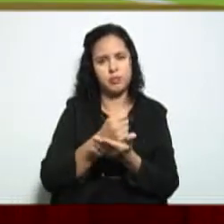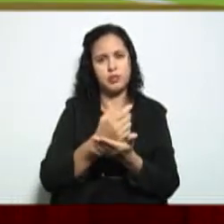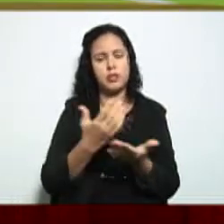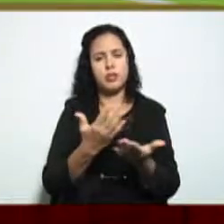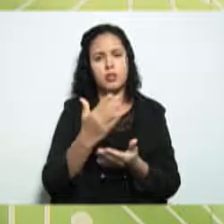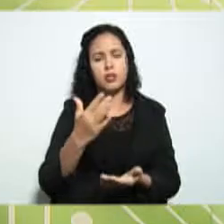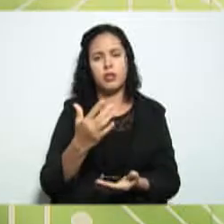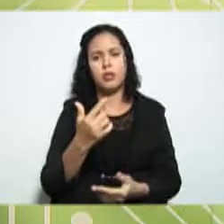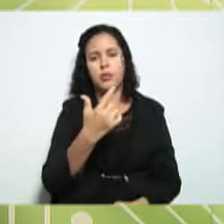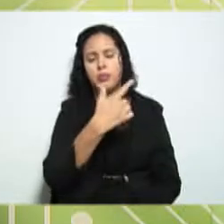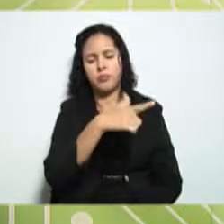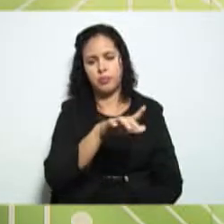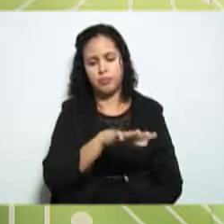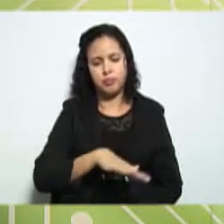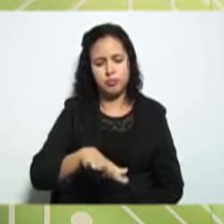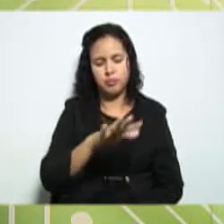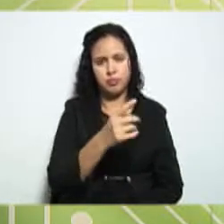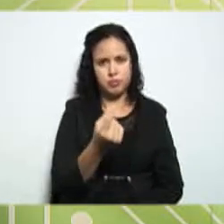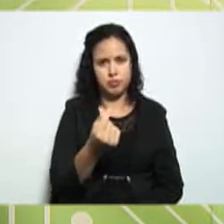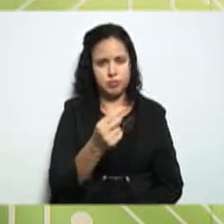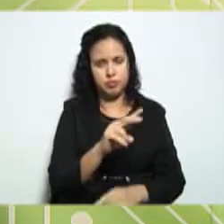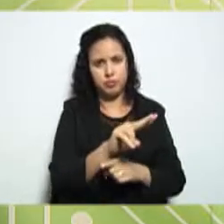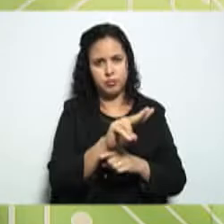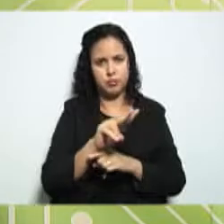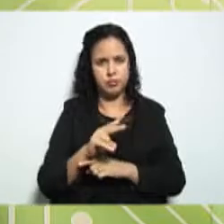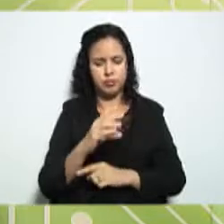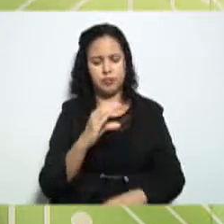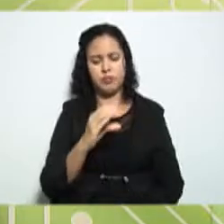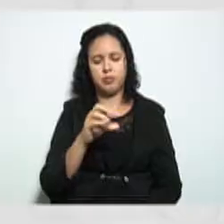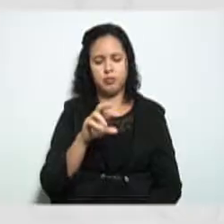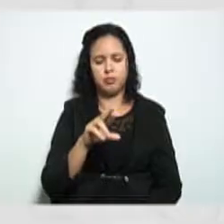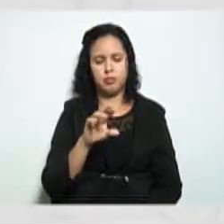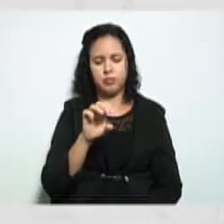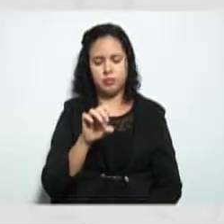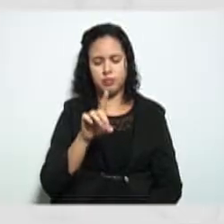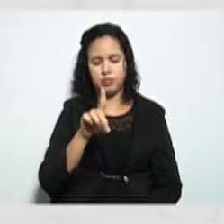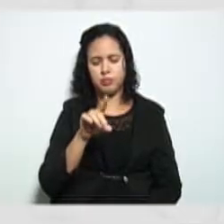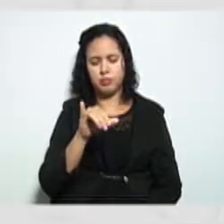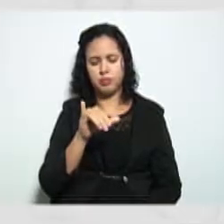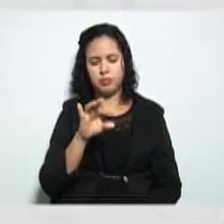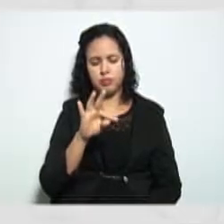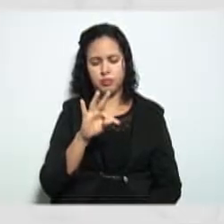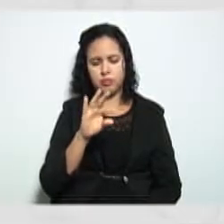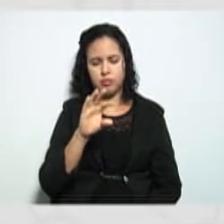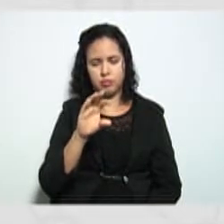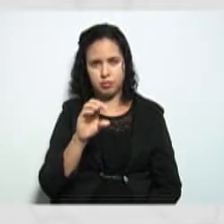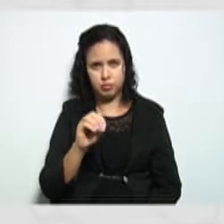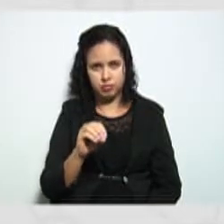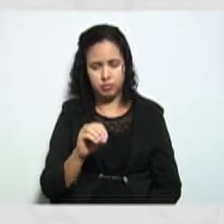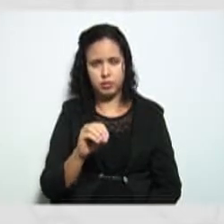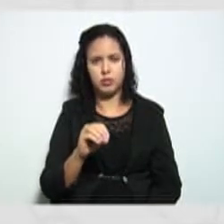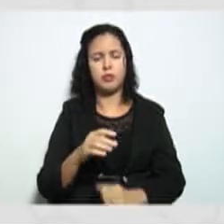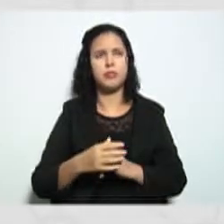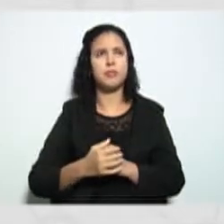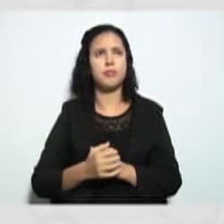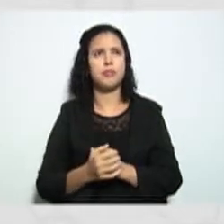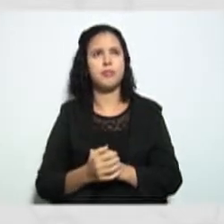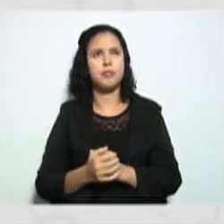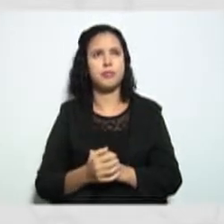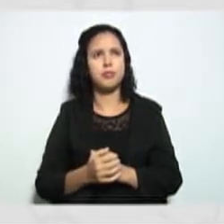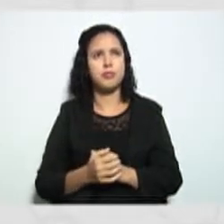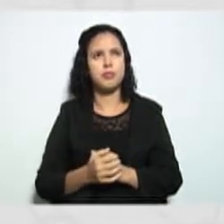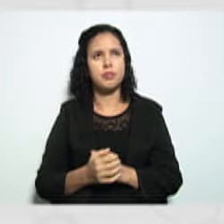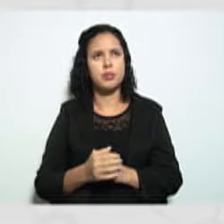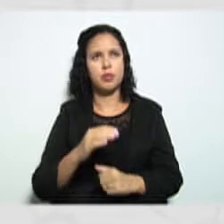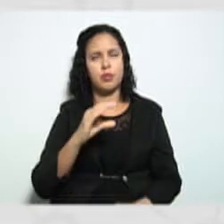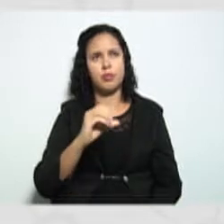crédito. O ramo de crédito é um ramo muito importante para o nosso estado. A gente vê que, de acordo com a Organização de Cooperativas do Brasil, esse